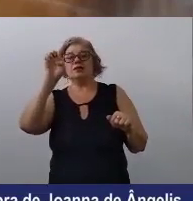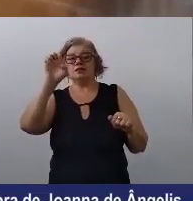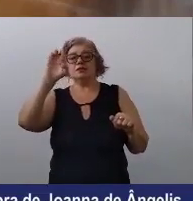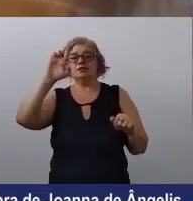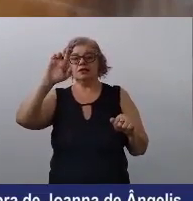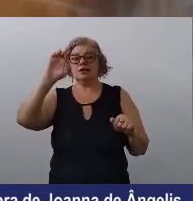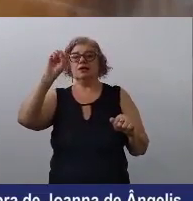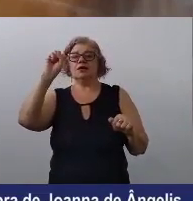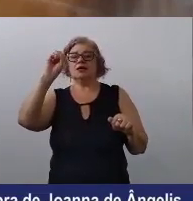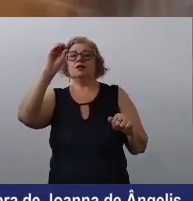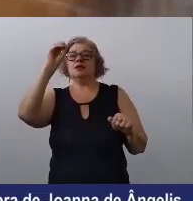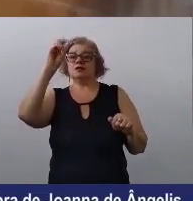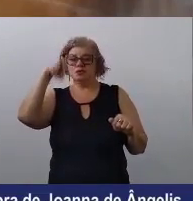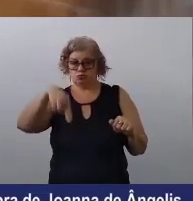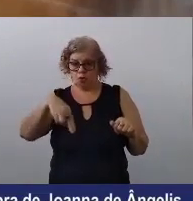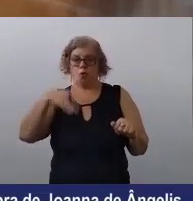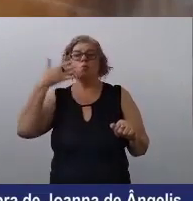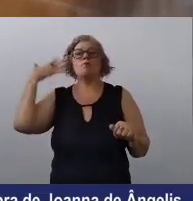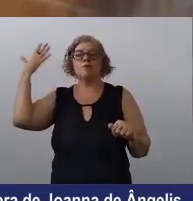seja.